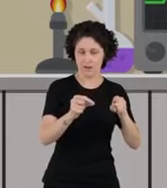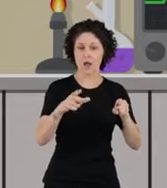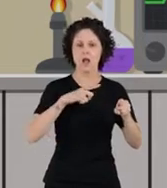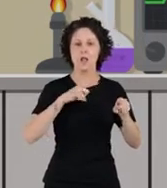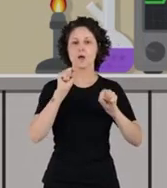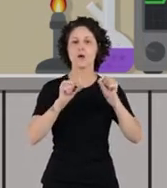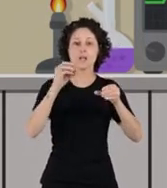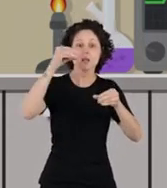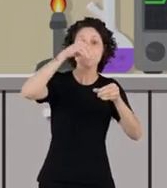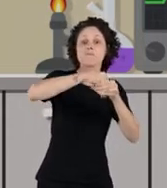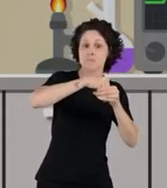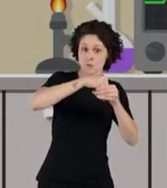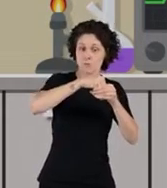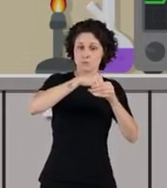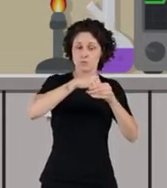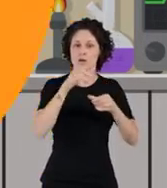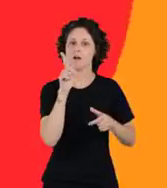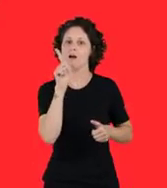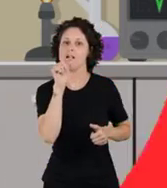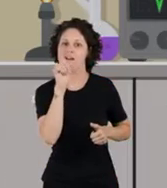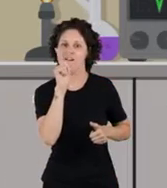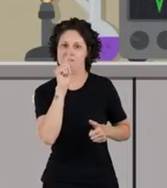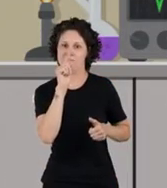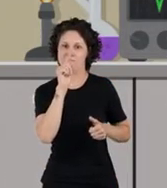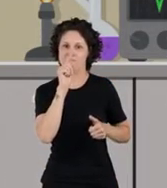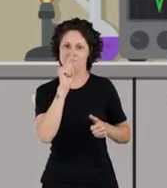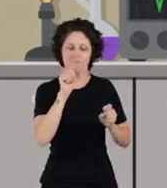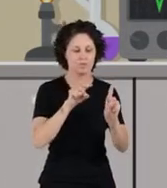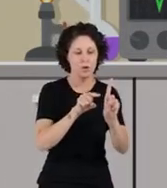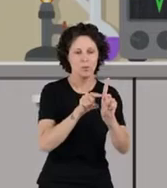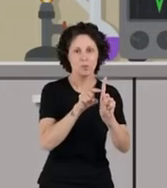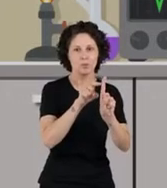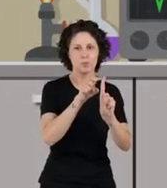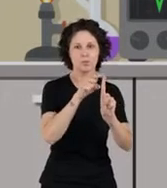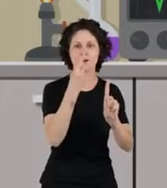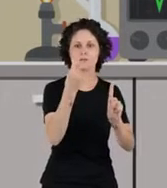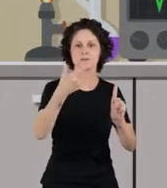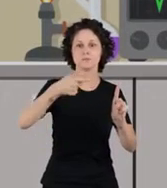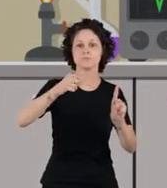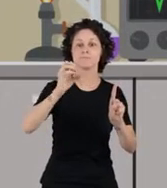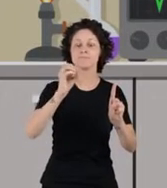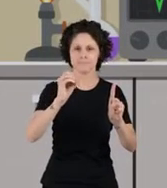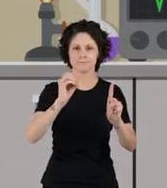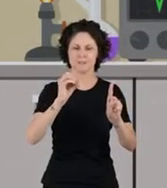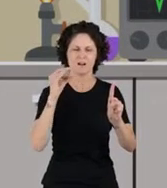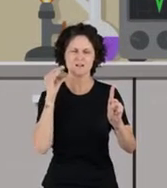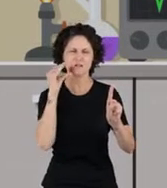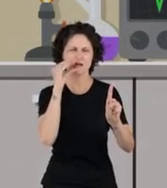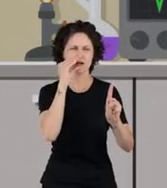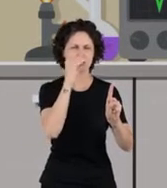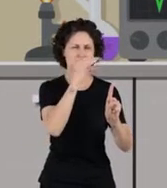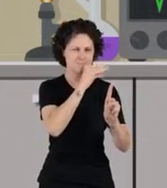seu interior e tem uma casca mais dura. Quando aquecido a uma temperatura mínima de 170 graus Celsius,